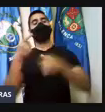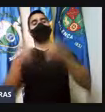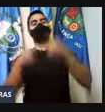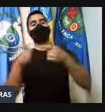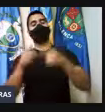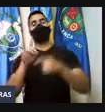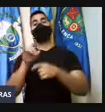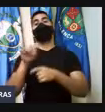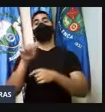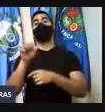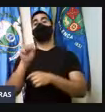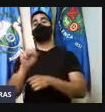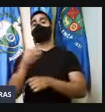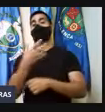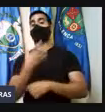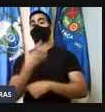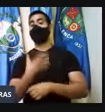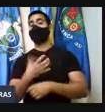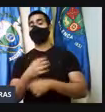dia